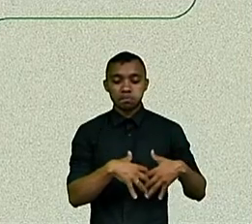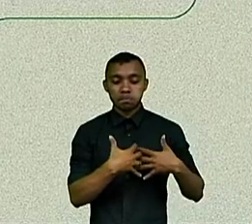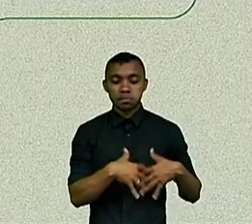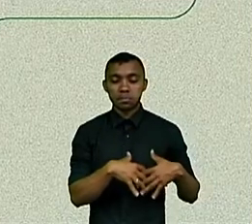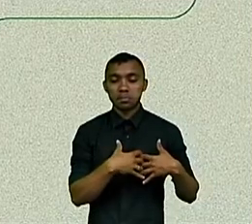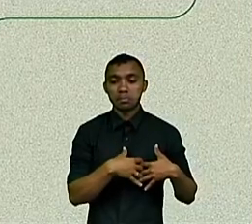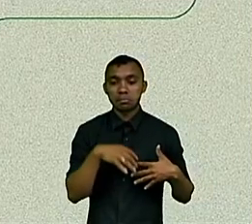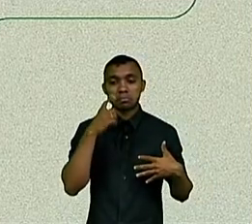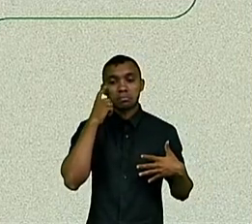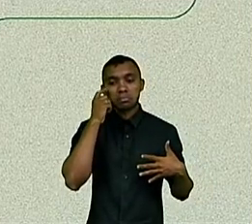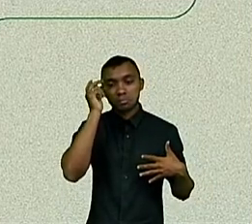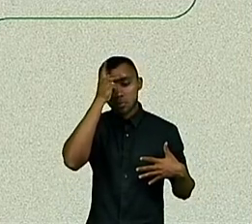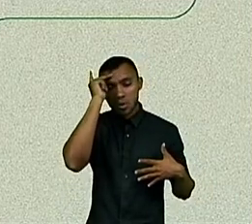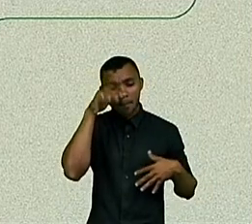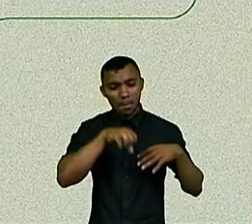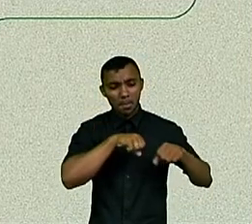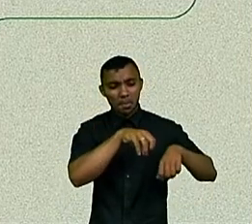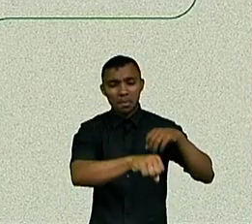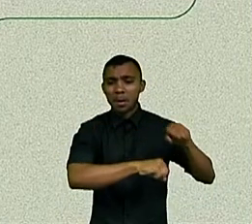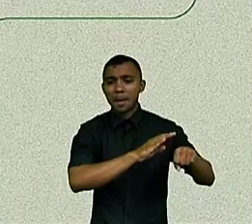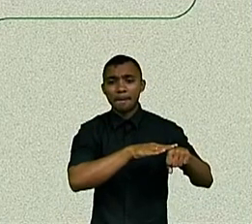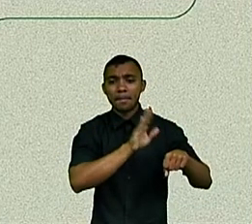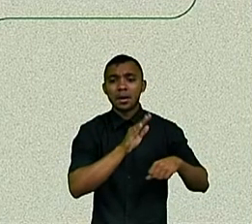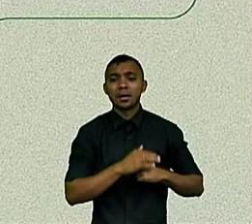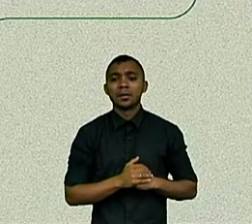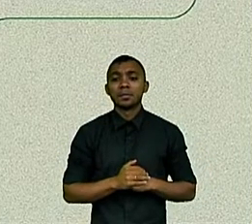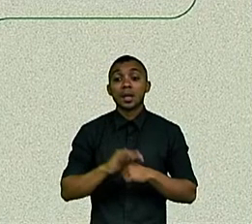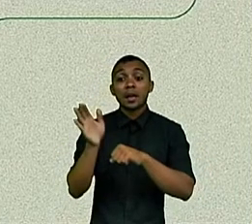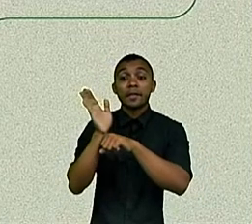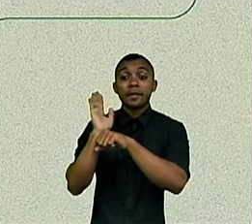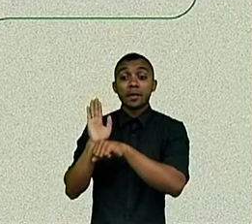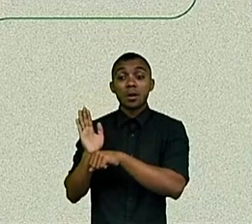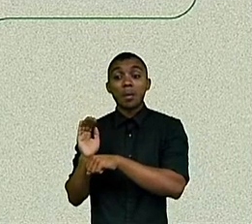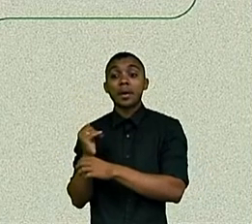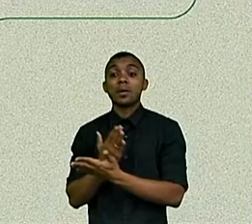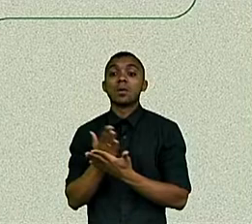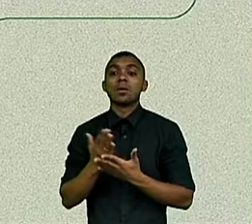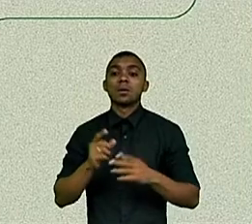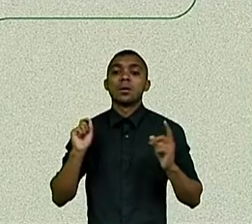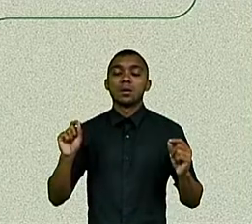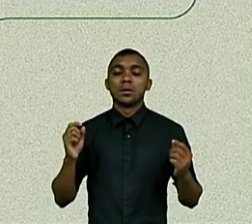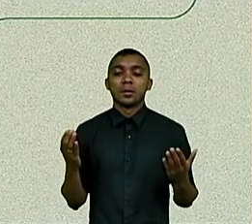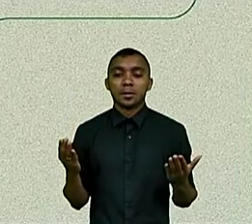a exploração do homem passa a aumentar a cena dos filmes que ele fica apertando Parafusos